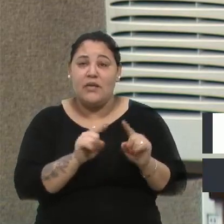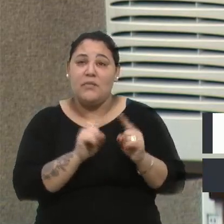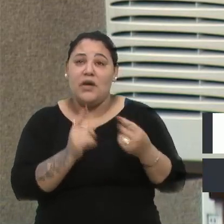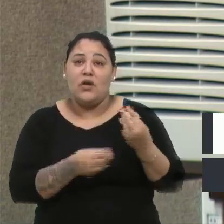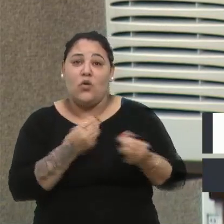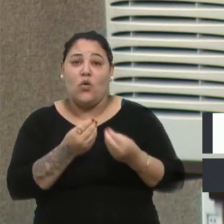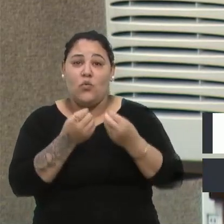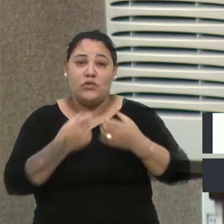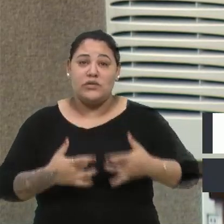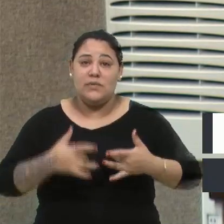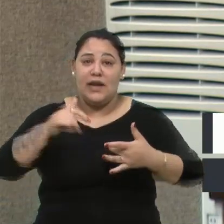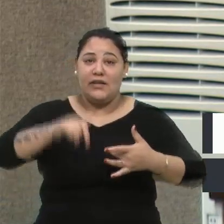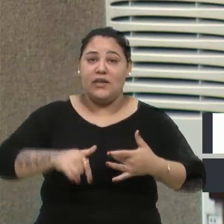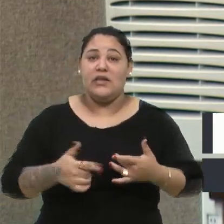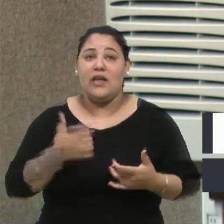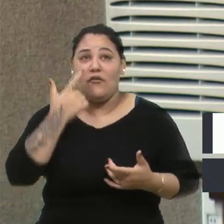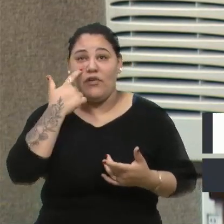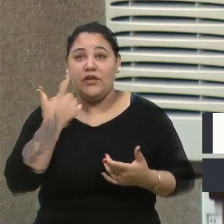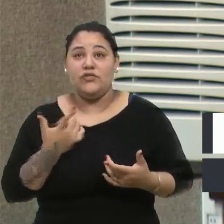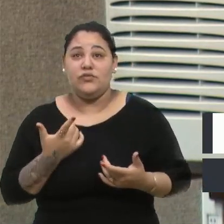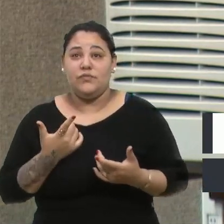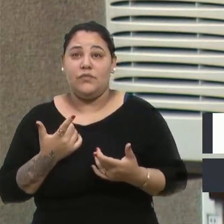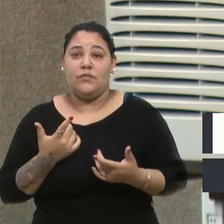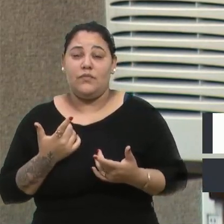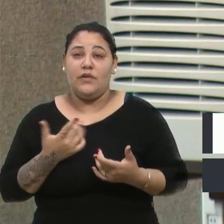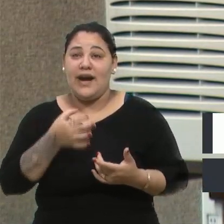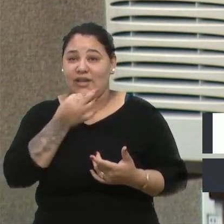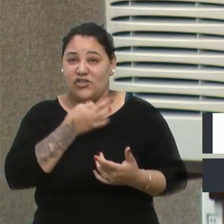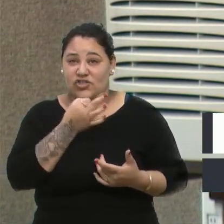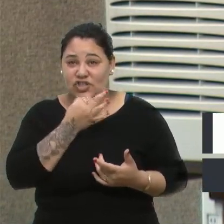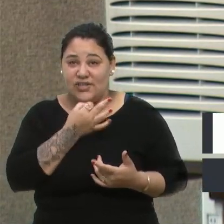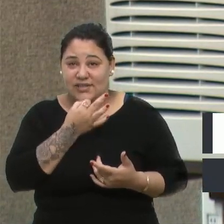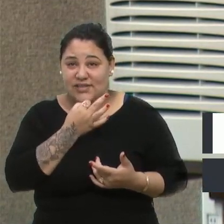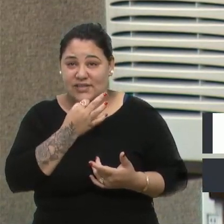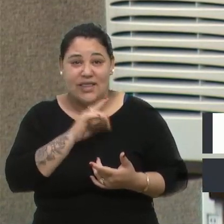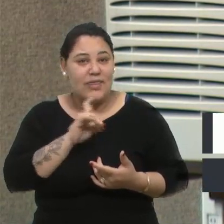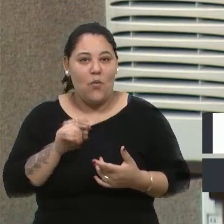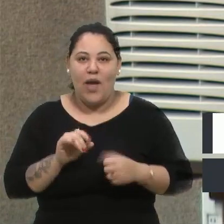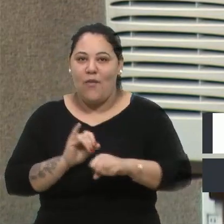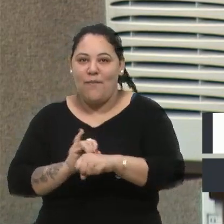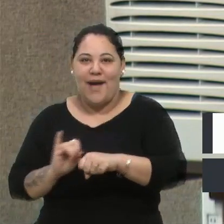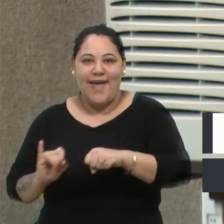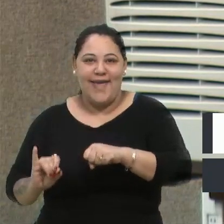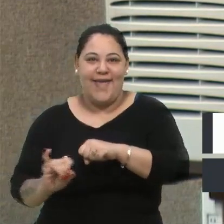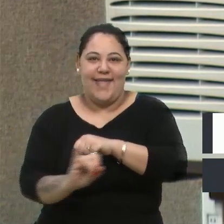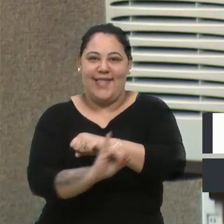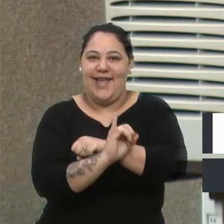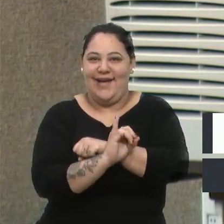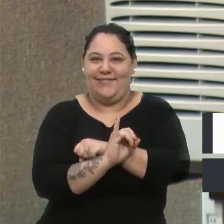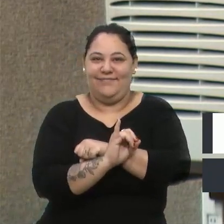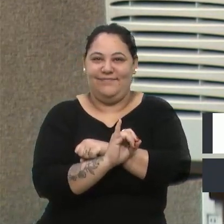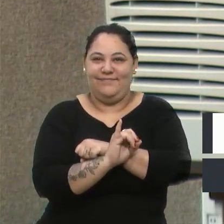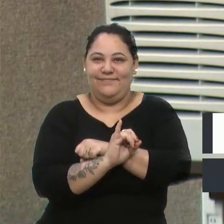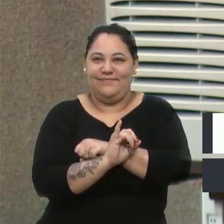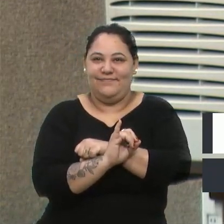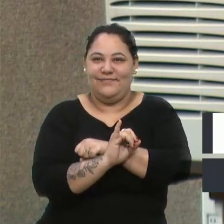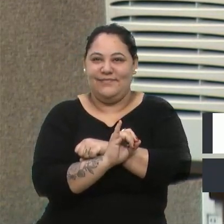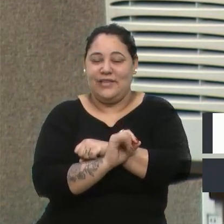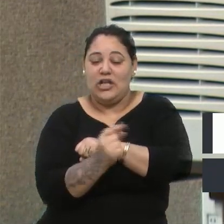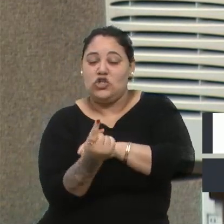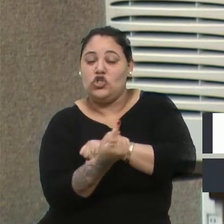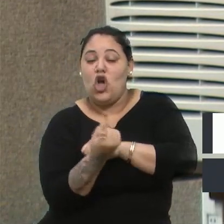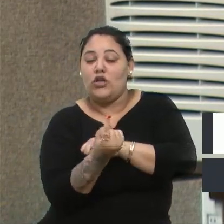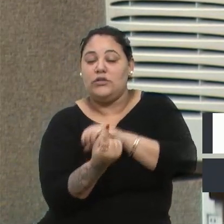falado aqui, eu vejo que a Caxias do Sul não é uma ilha, nós não estamos distante do